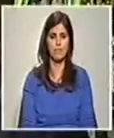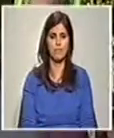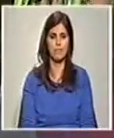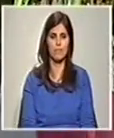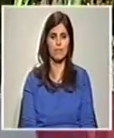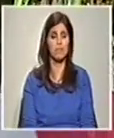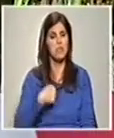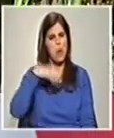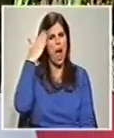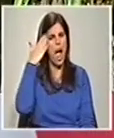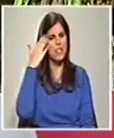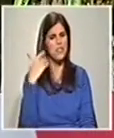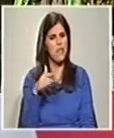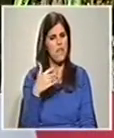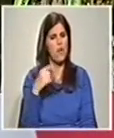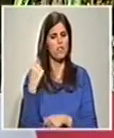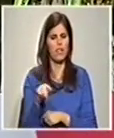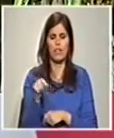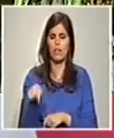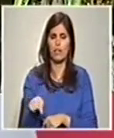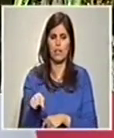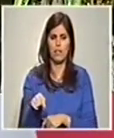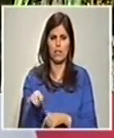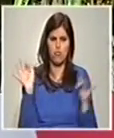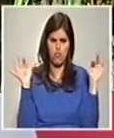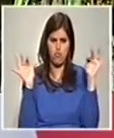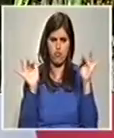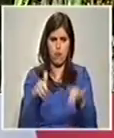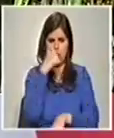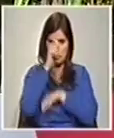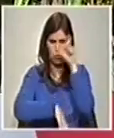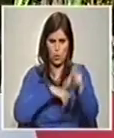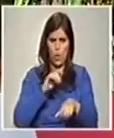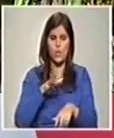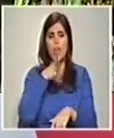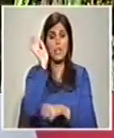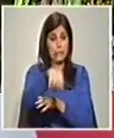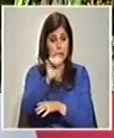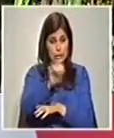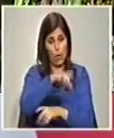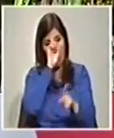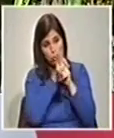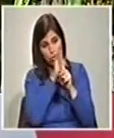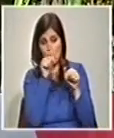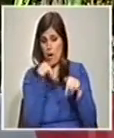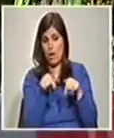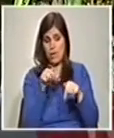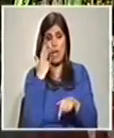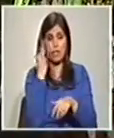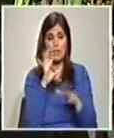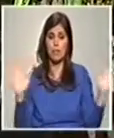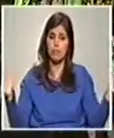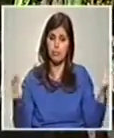Contámos ter aqui uma grande massa de pessoas a dizer que sim a esta grande causa, que é tentar acabar